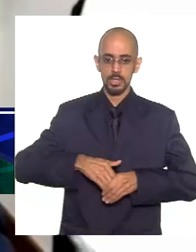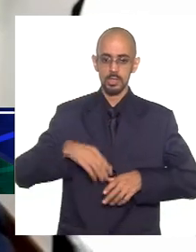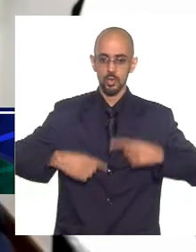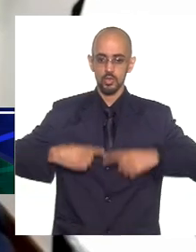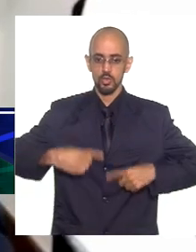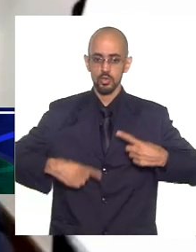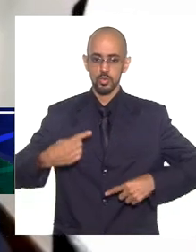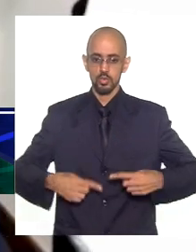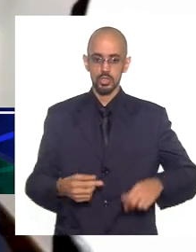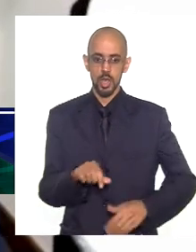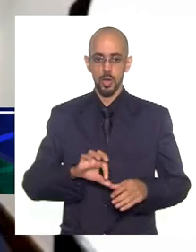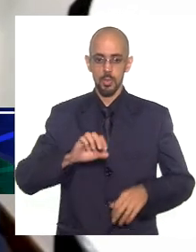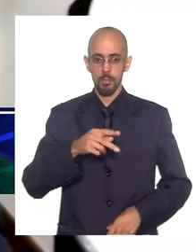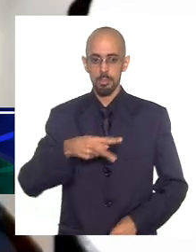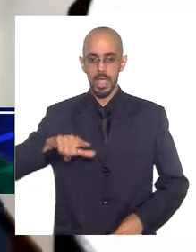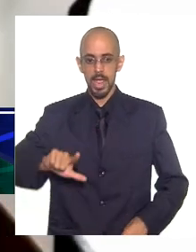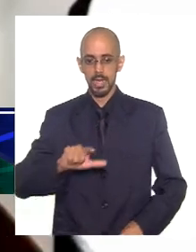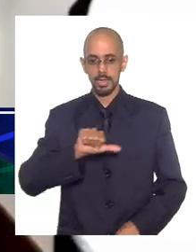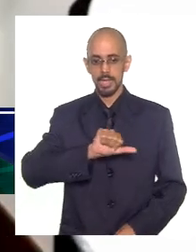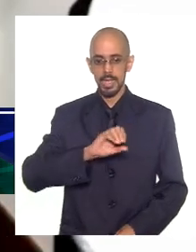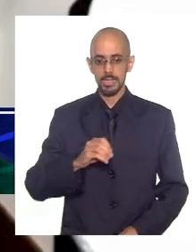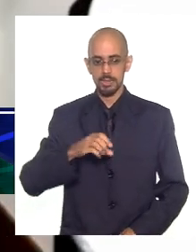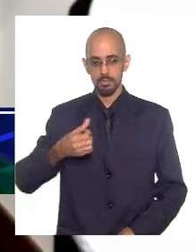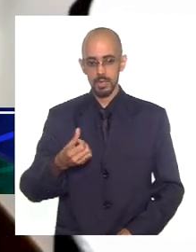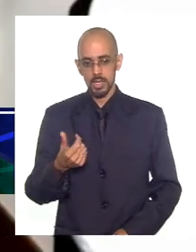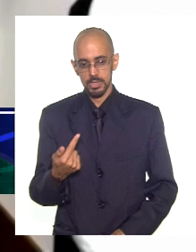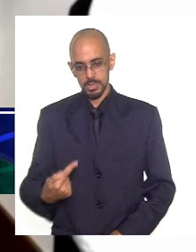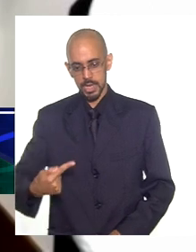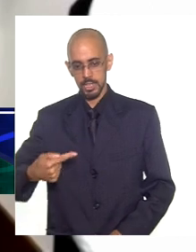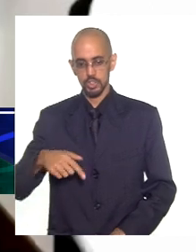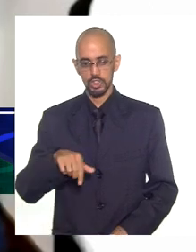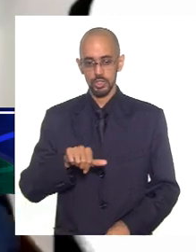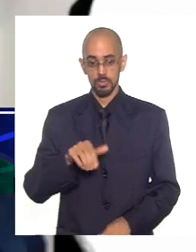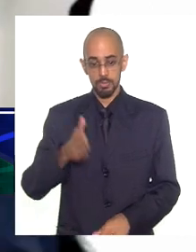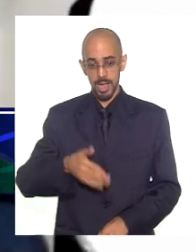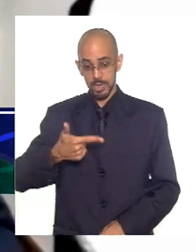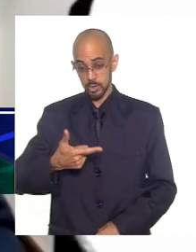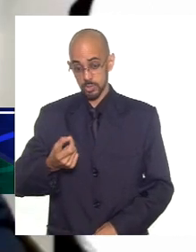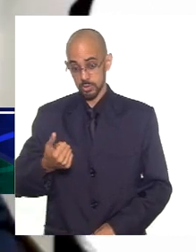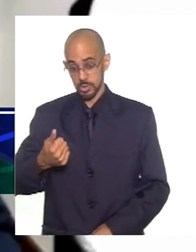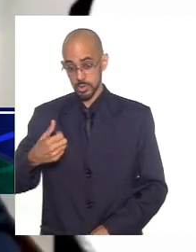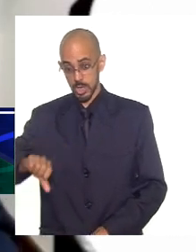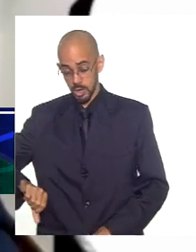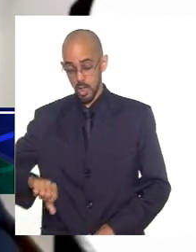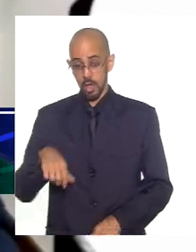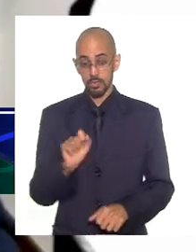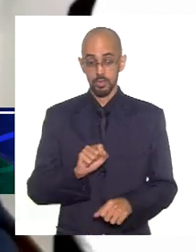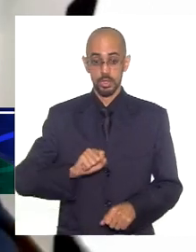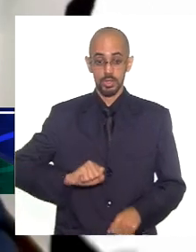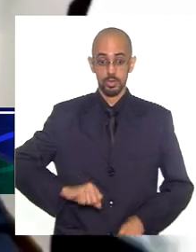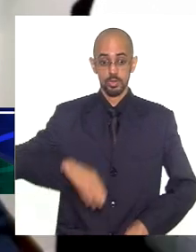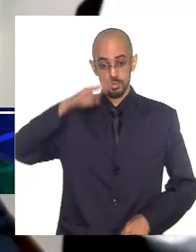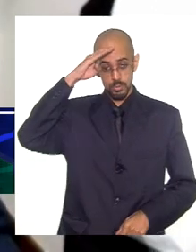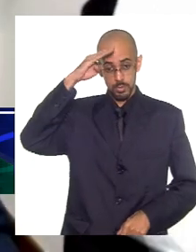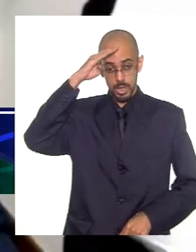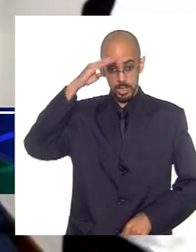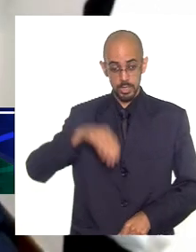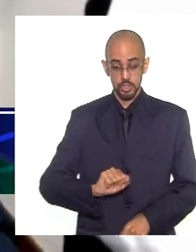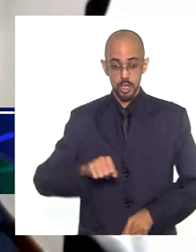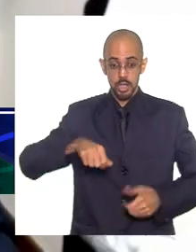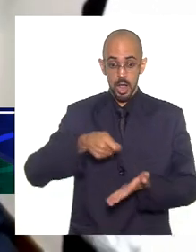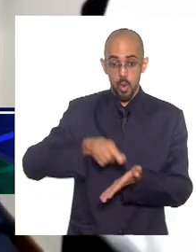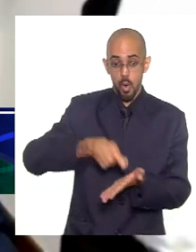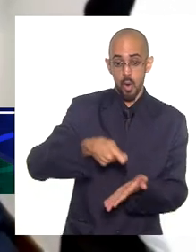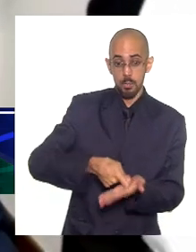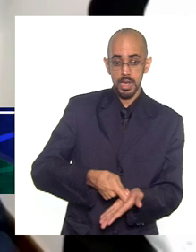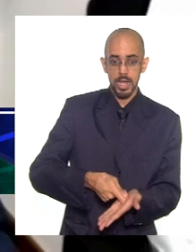única, projeto de lei 1067 de 19, de autoria do deputado subtenente Bernardo, que dispõe sobre a obrigatoriedade da